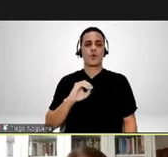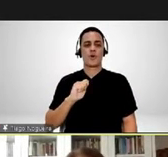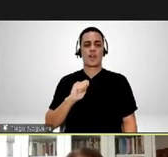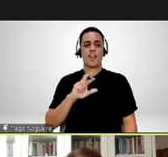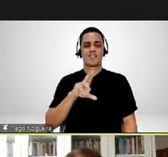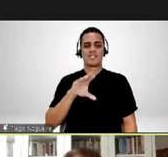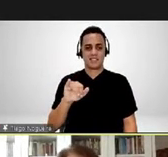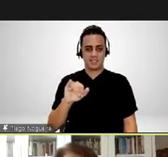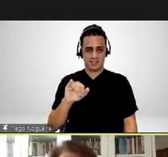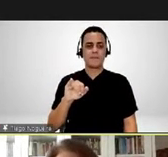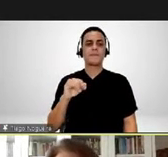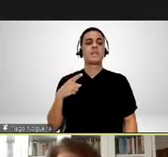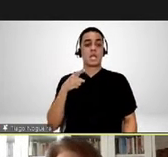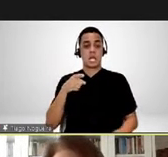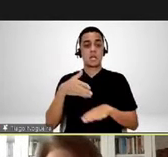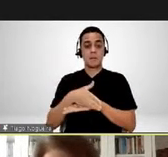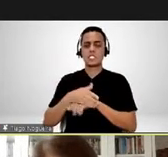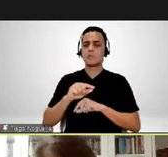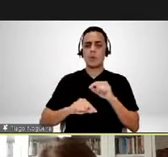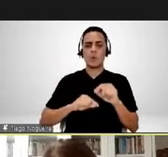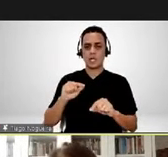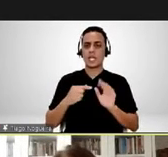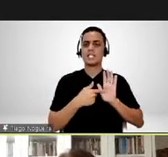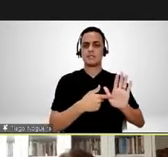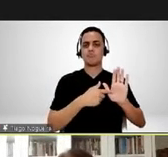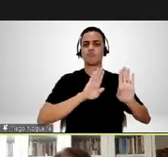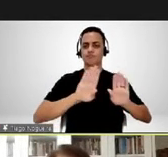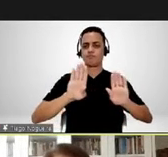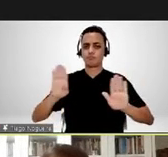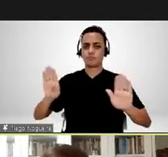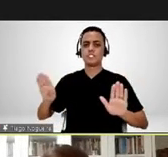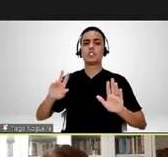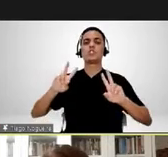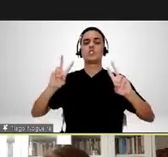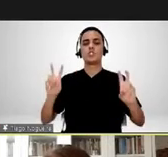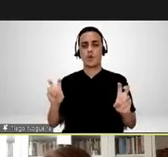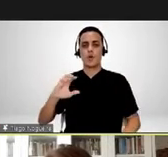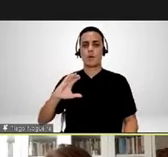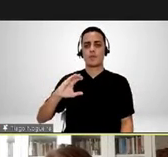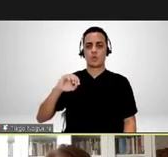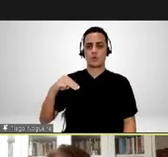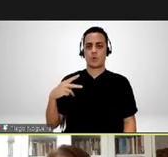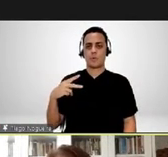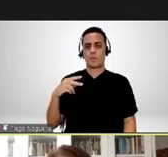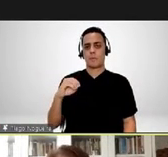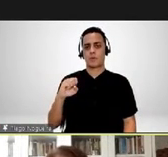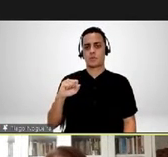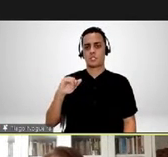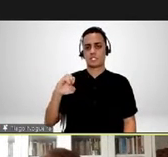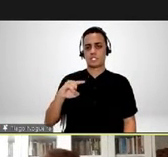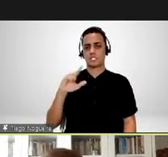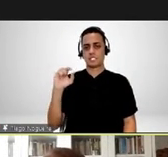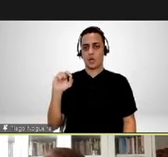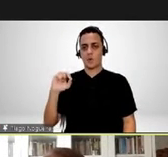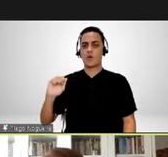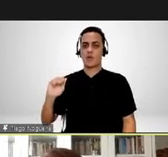de uma exposição chamada Composições Ambientais. Essa exposição ela vai